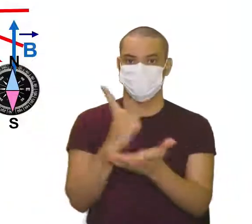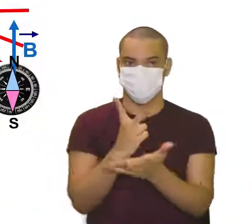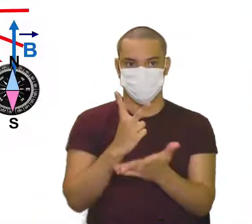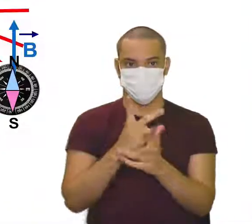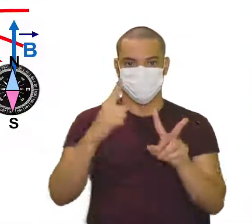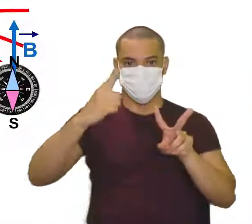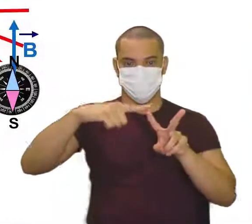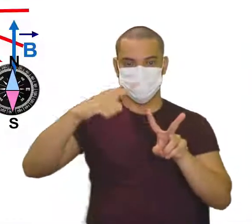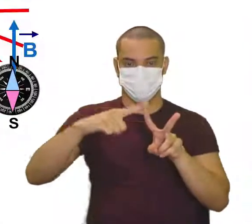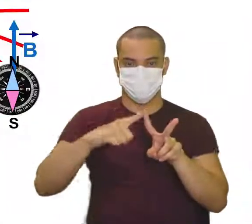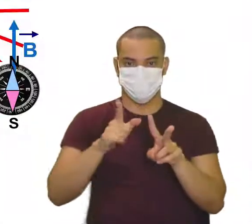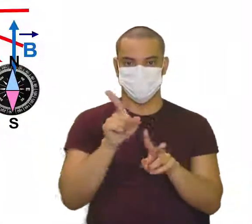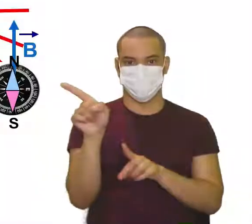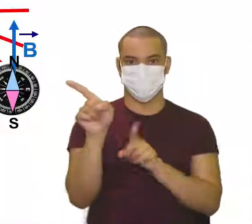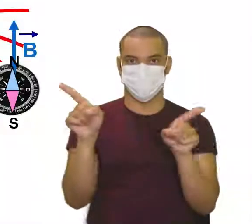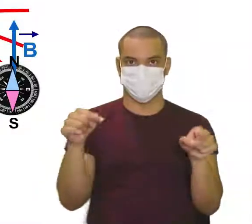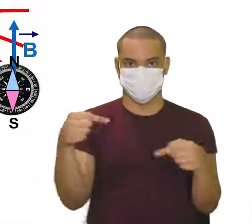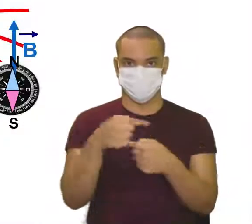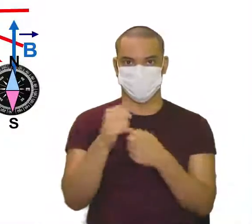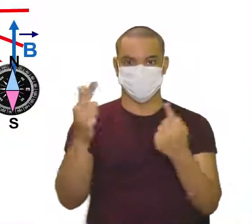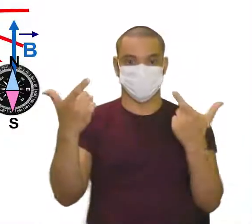um pouquinho, deixa eu ver se ainda tem mais.